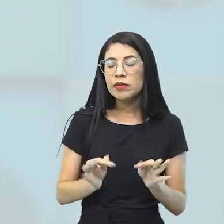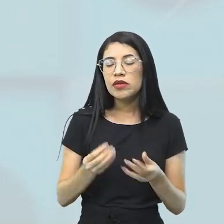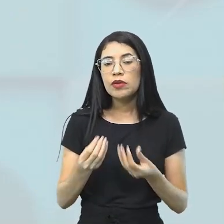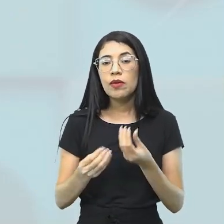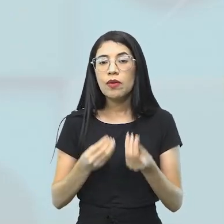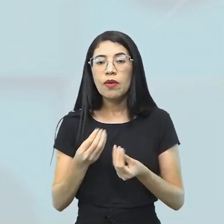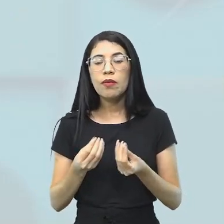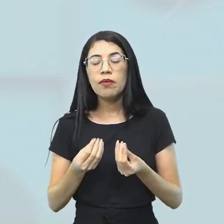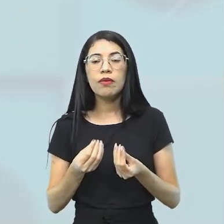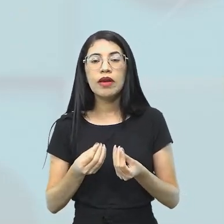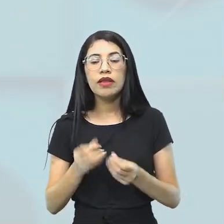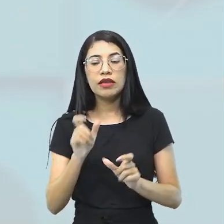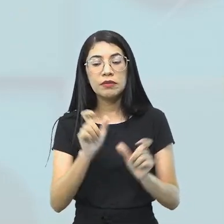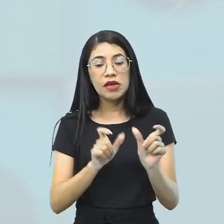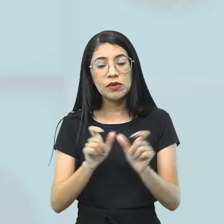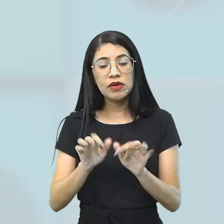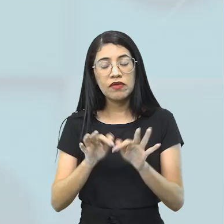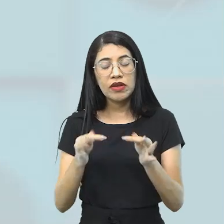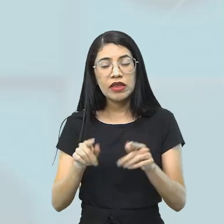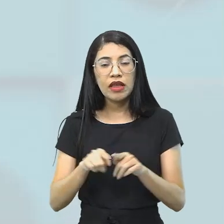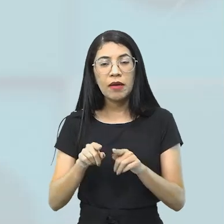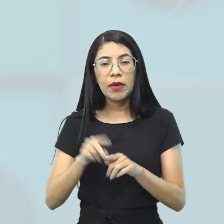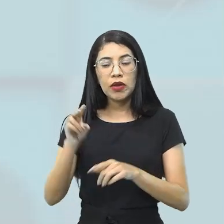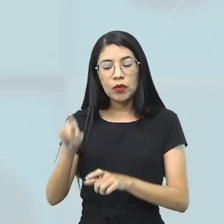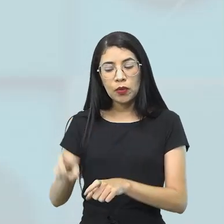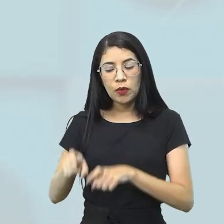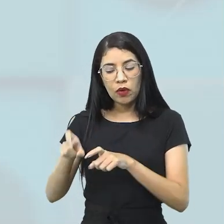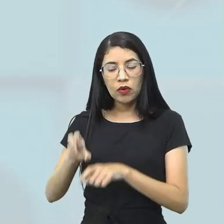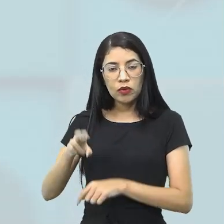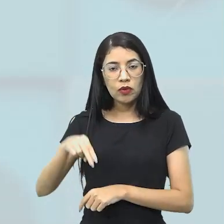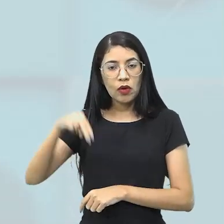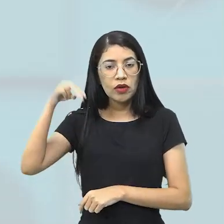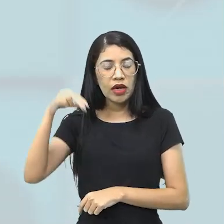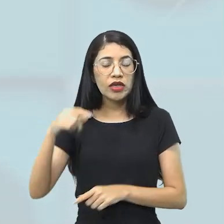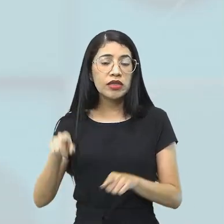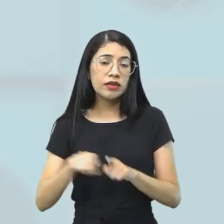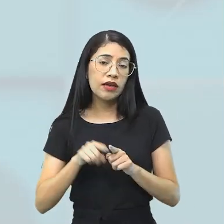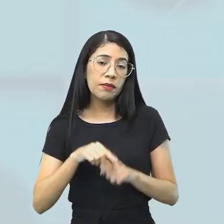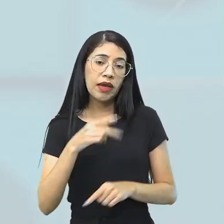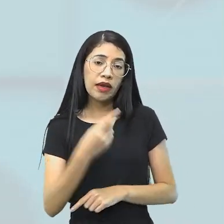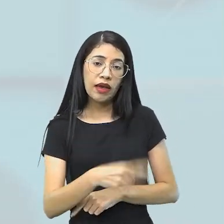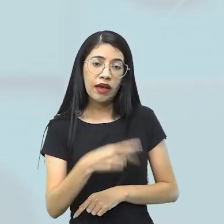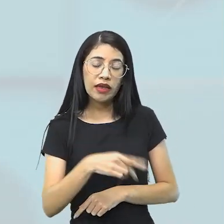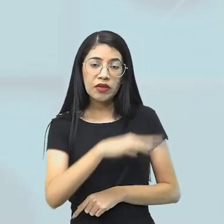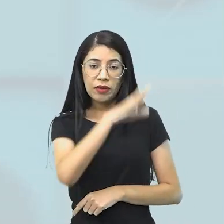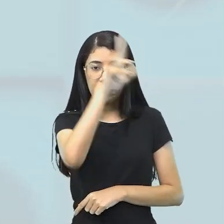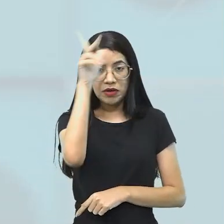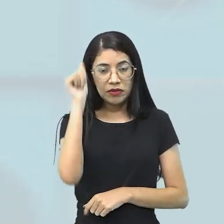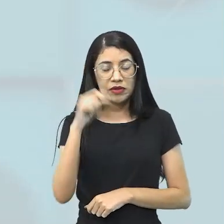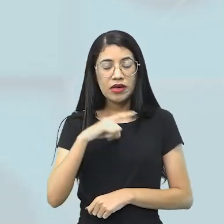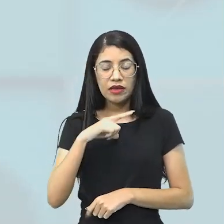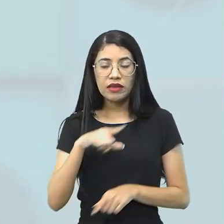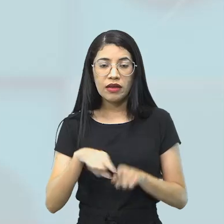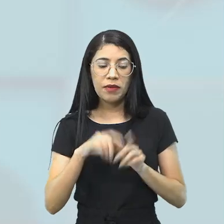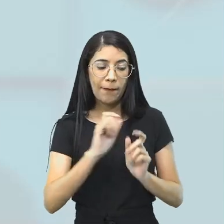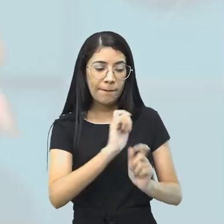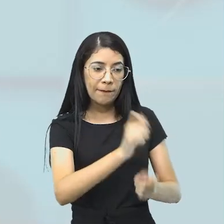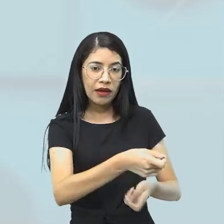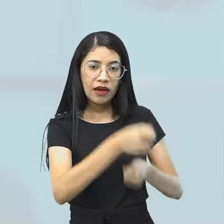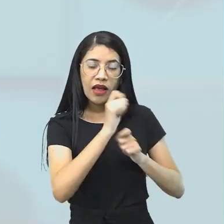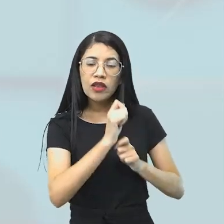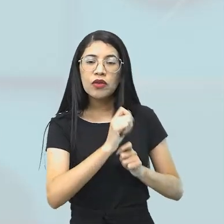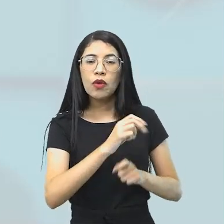simplicidade, né? A gente fala lá do agricultor do Nordeste, mas nós temos aqui também os nossos pescadores e agricultores aqui